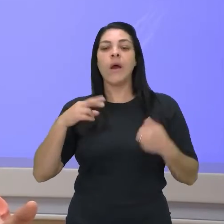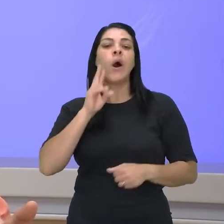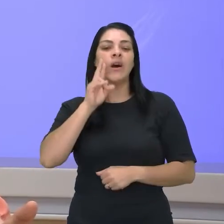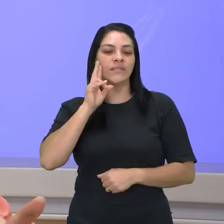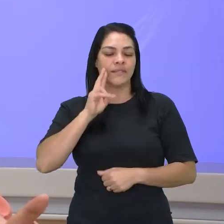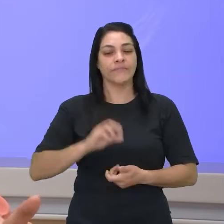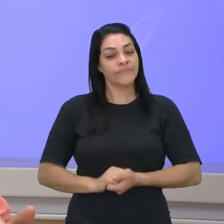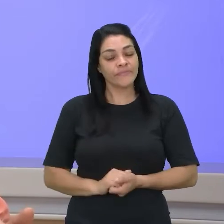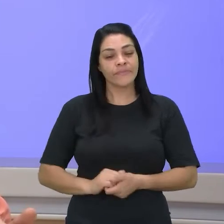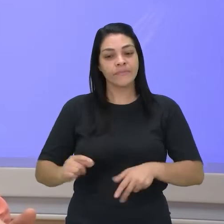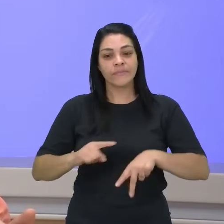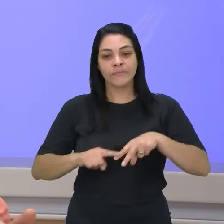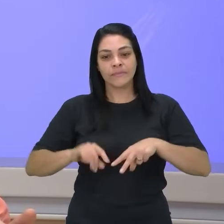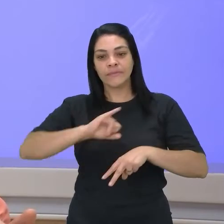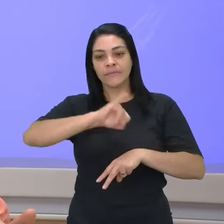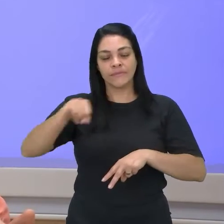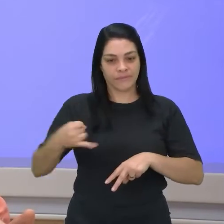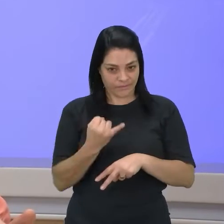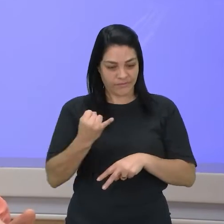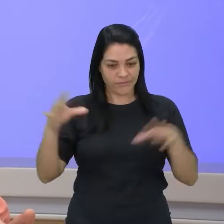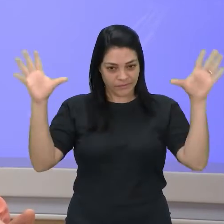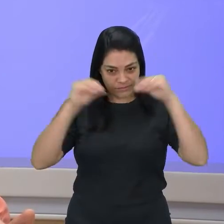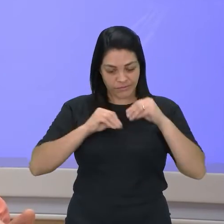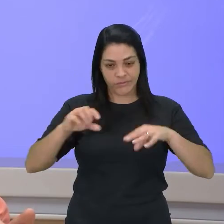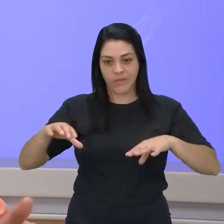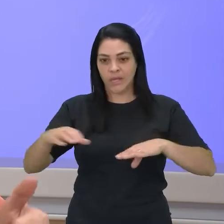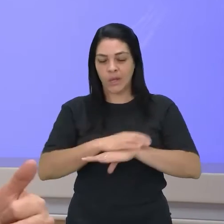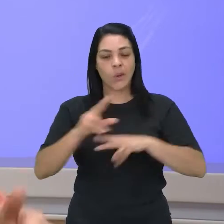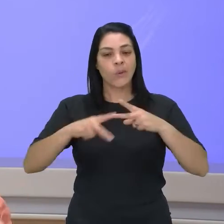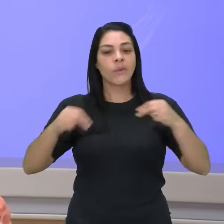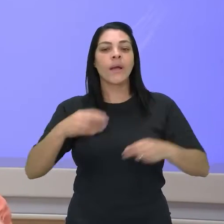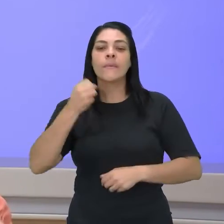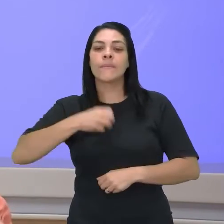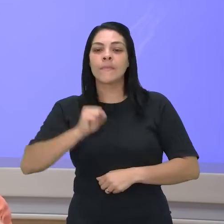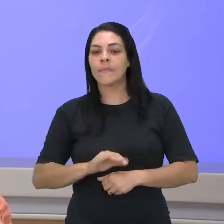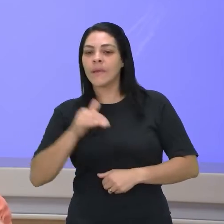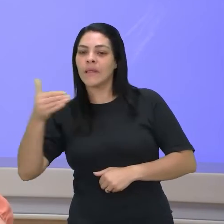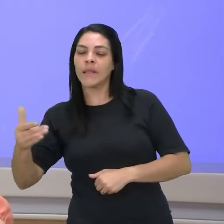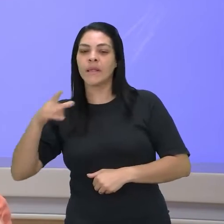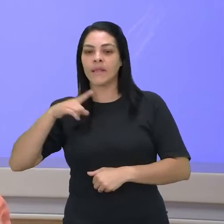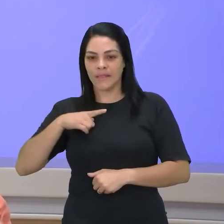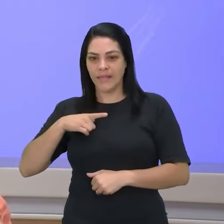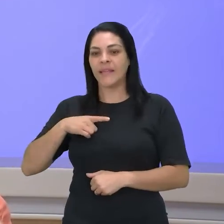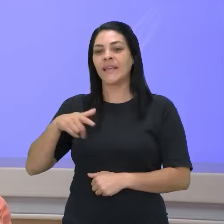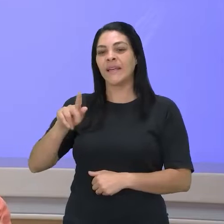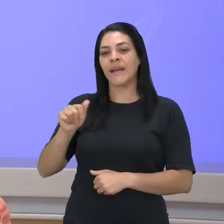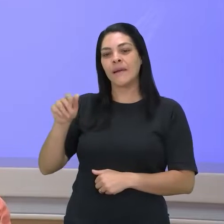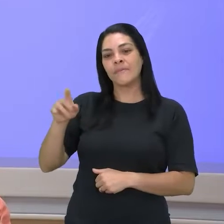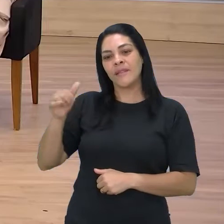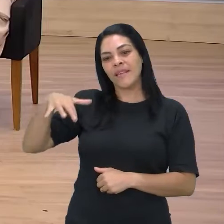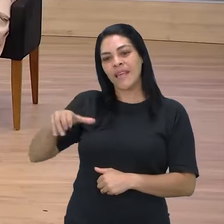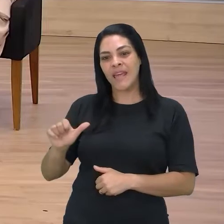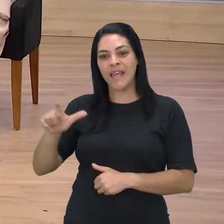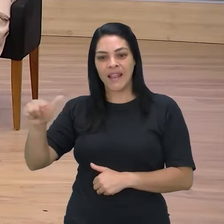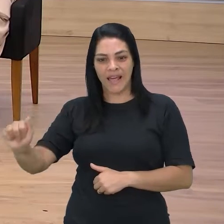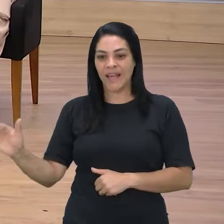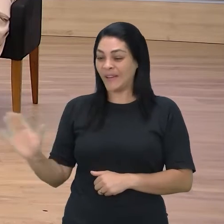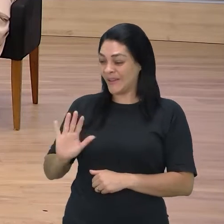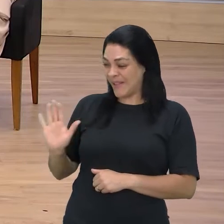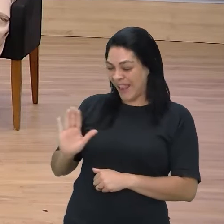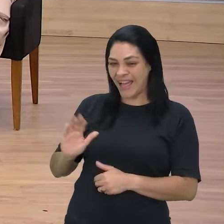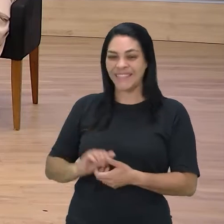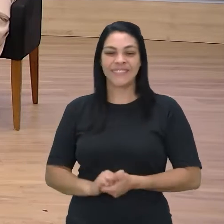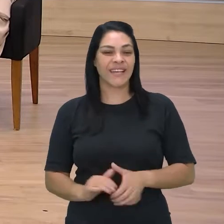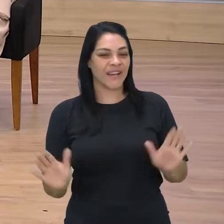calça jeans azul e um tênis branco. E aqui ao meu lado está a Gabriela. Olá, Gabriela.